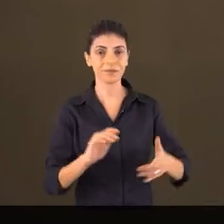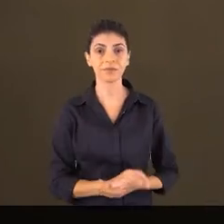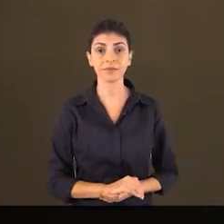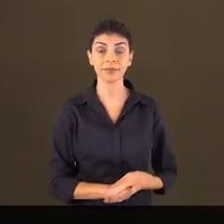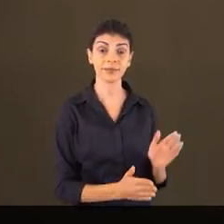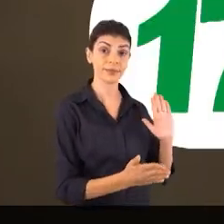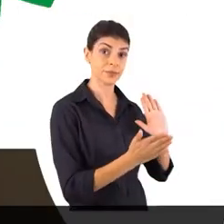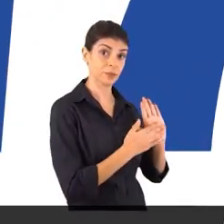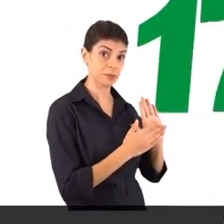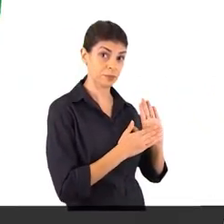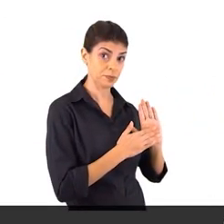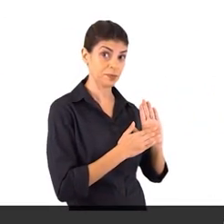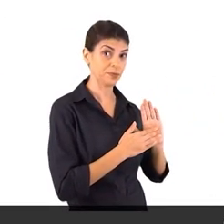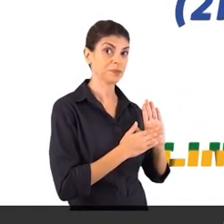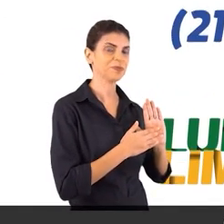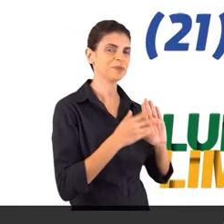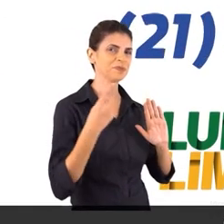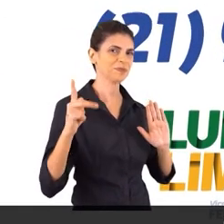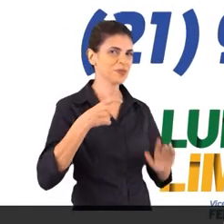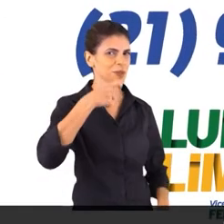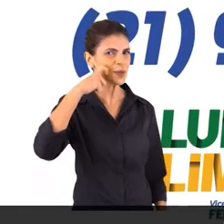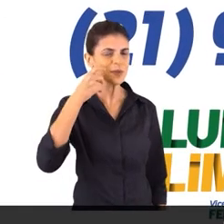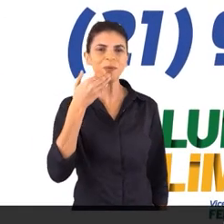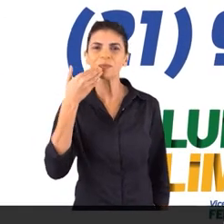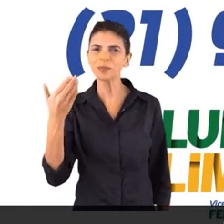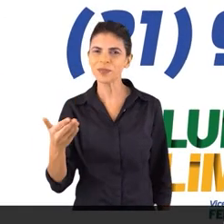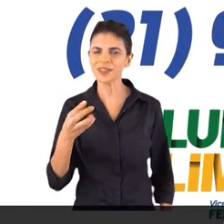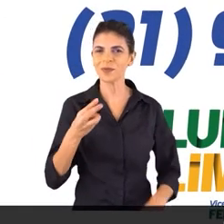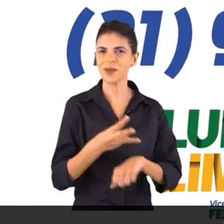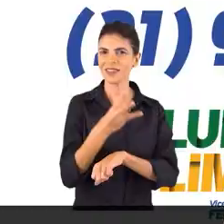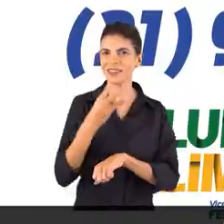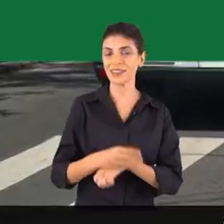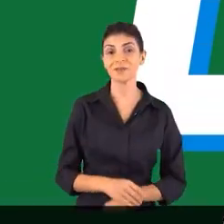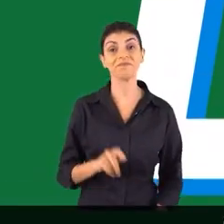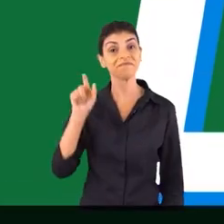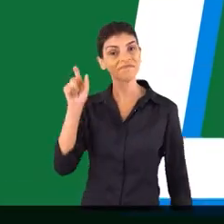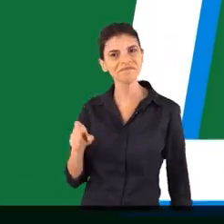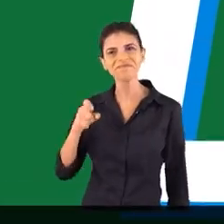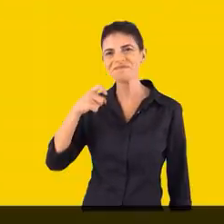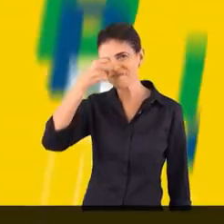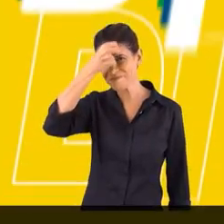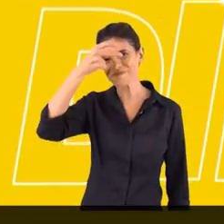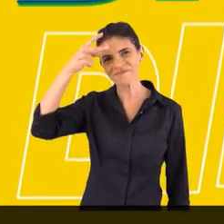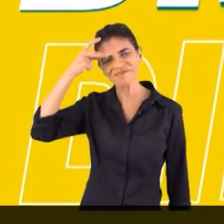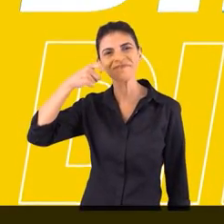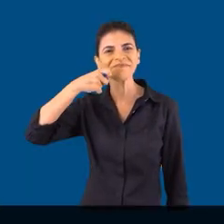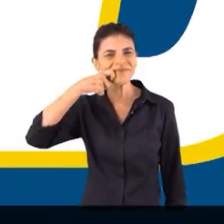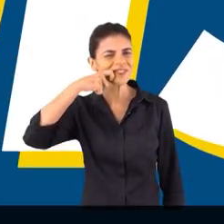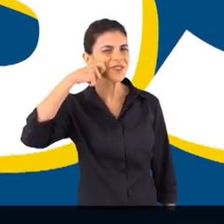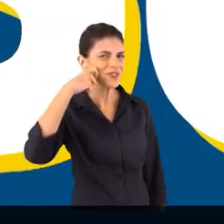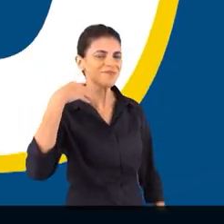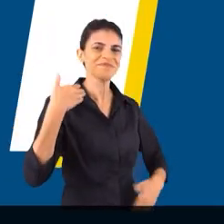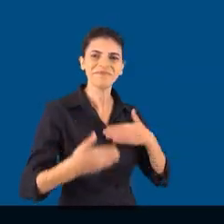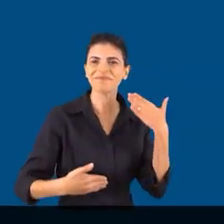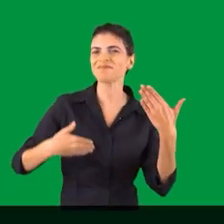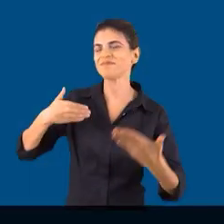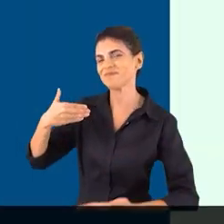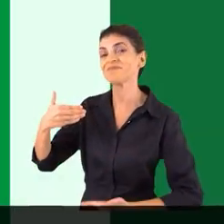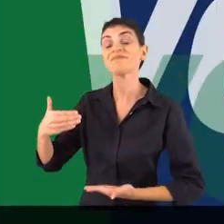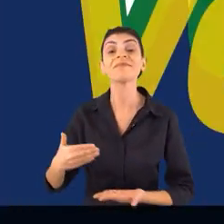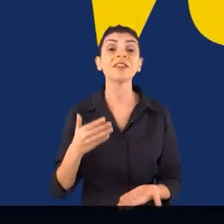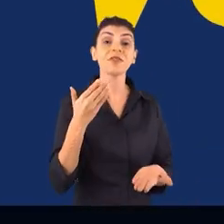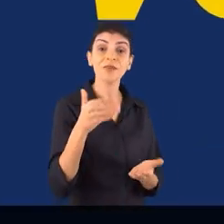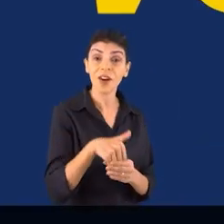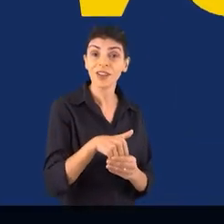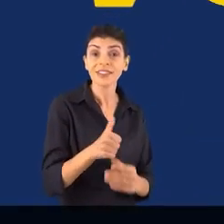opção. Conheça melhor o plano de governo de Luiz. É só pedir pelo Zap. Pode acreditar! Luiz Lima é diferente